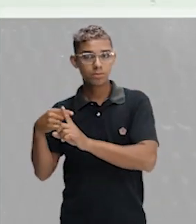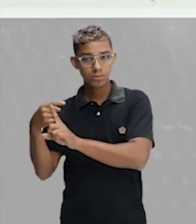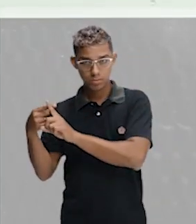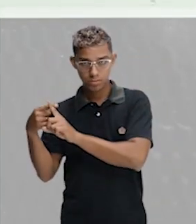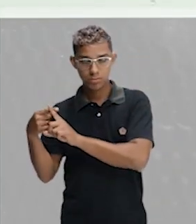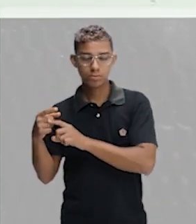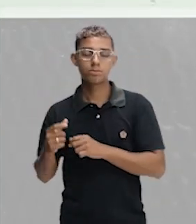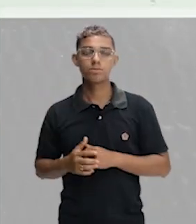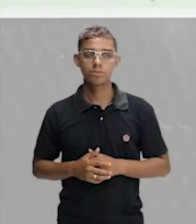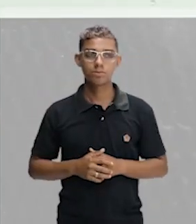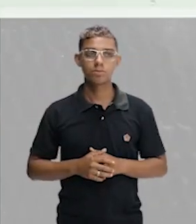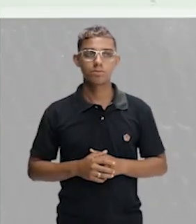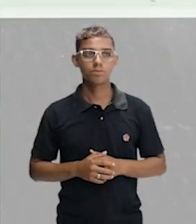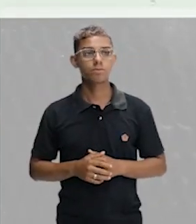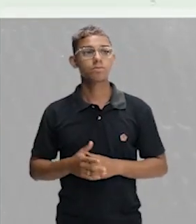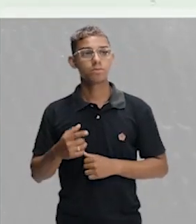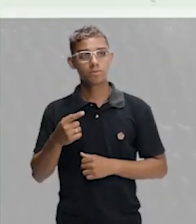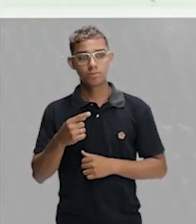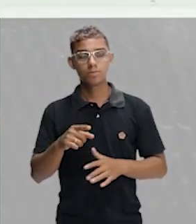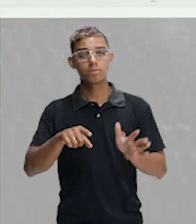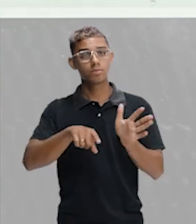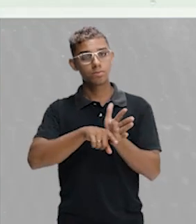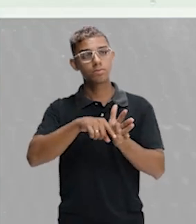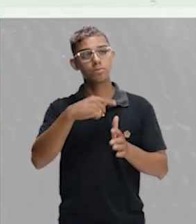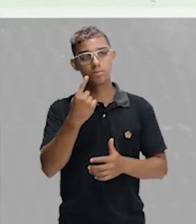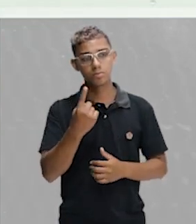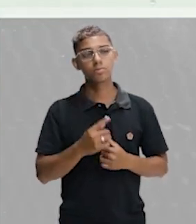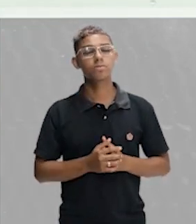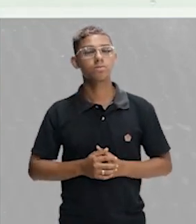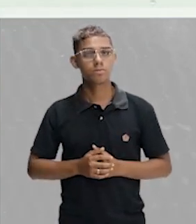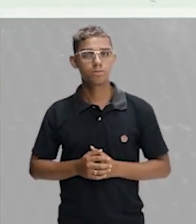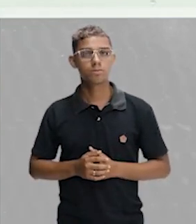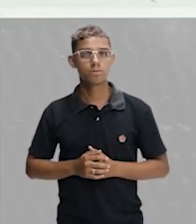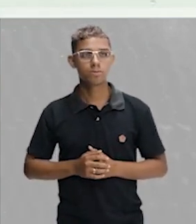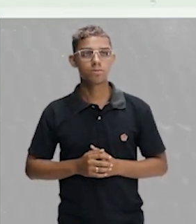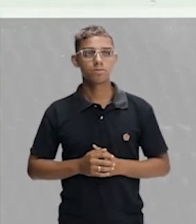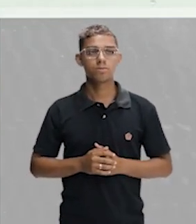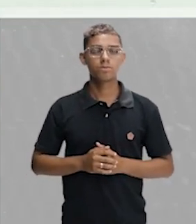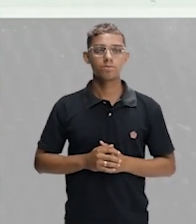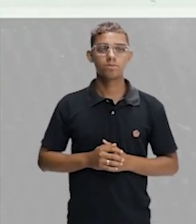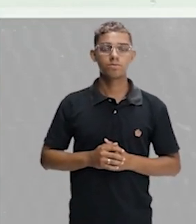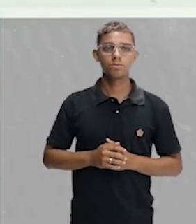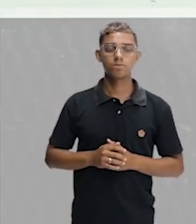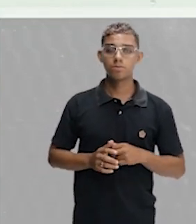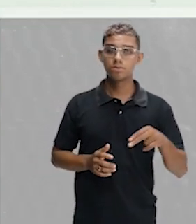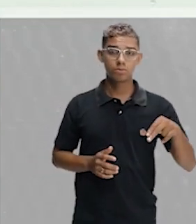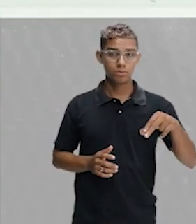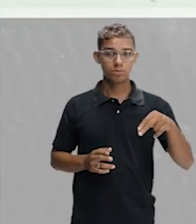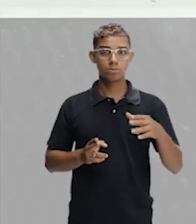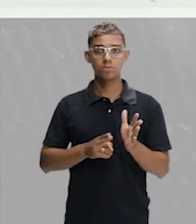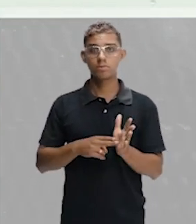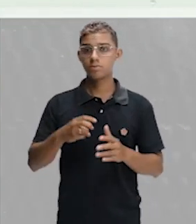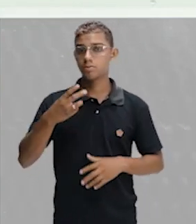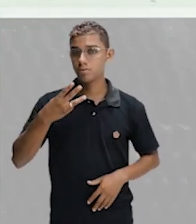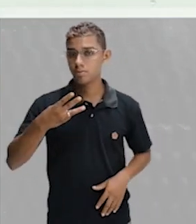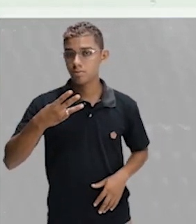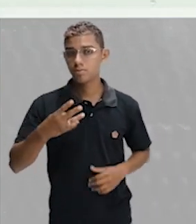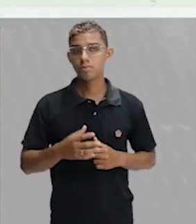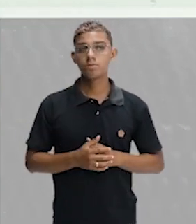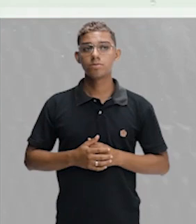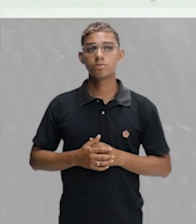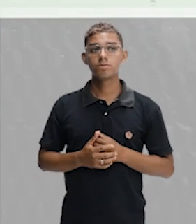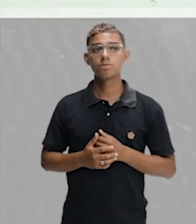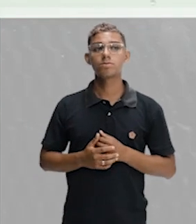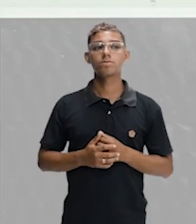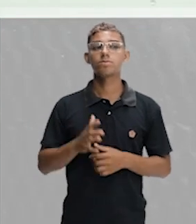3 hora então como é que fica aqui a minha equação da reta s com ação a ficar